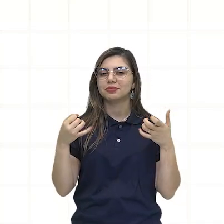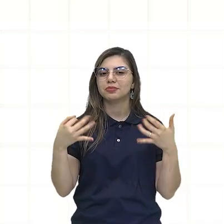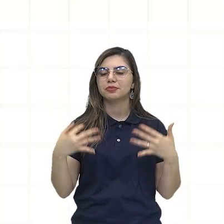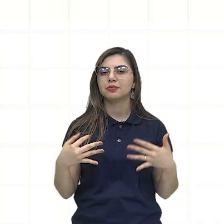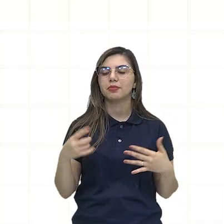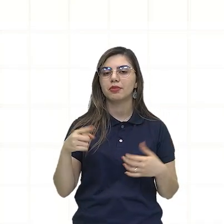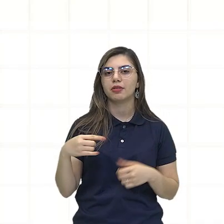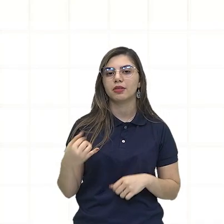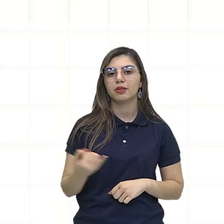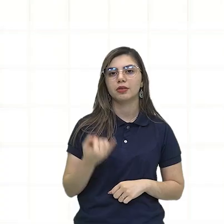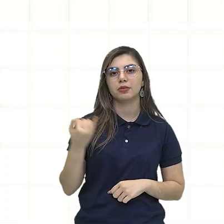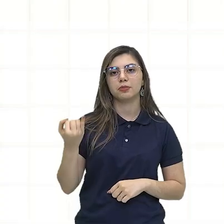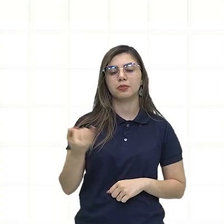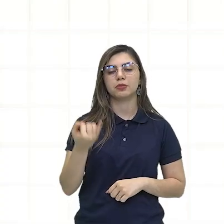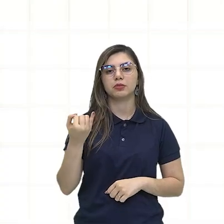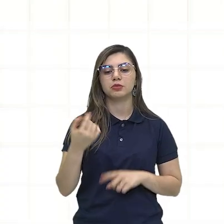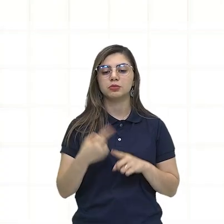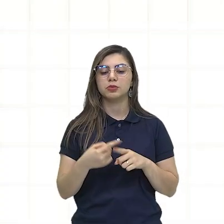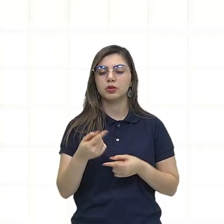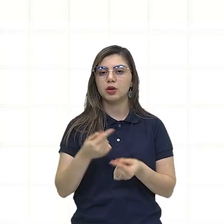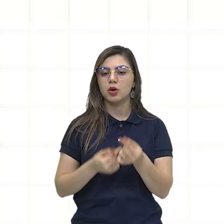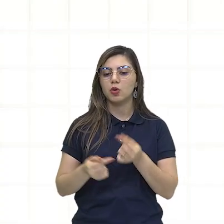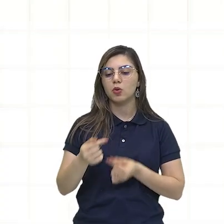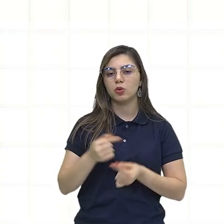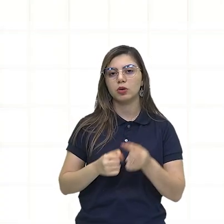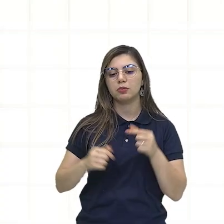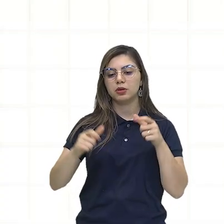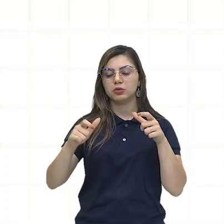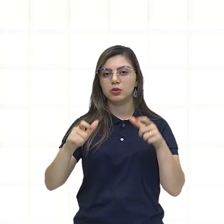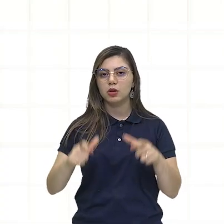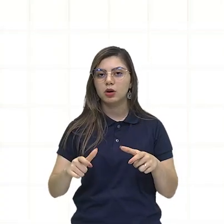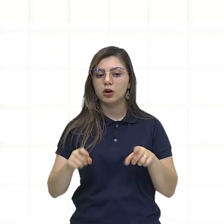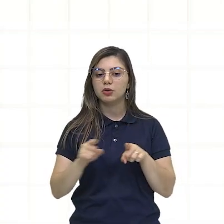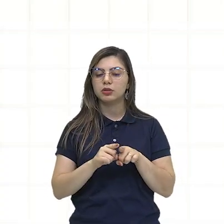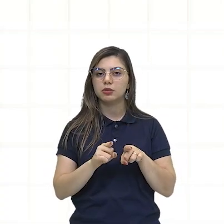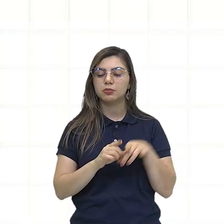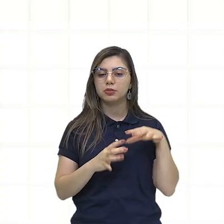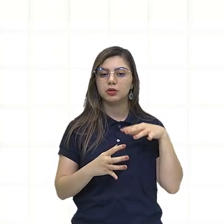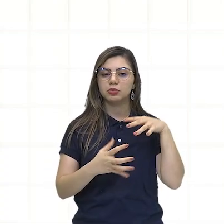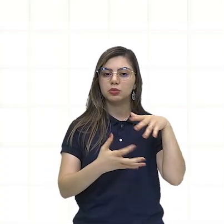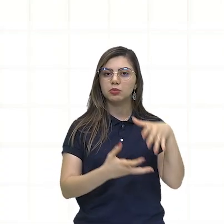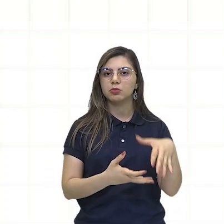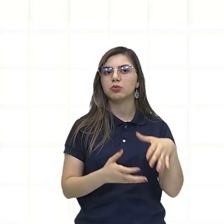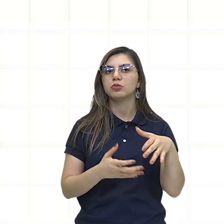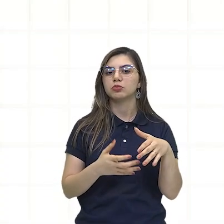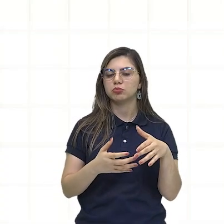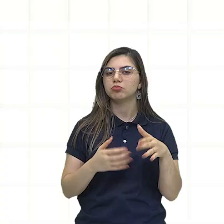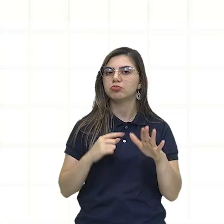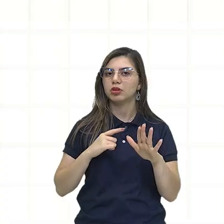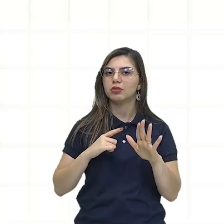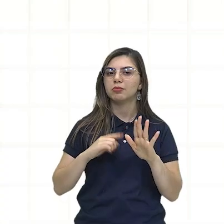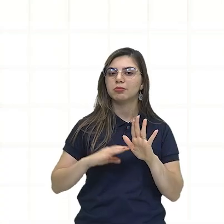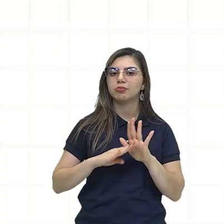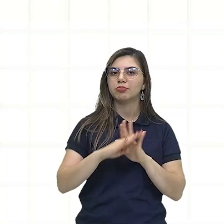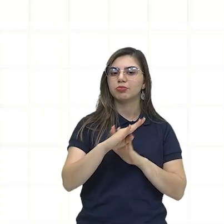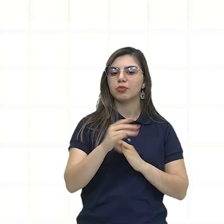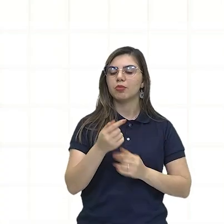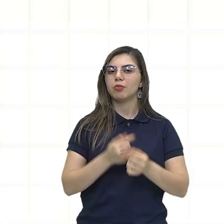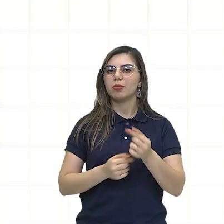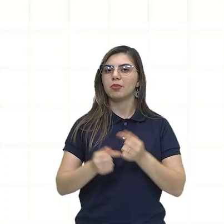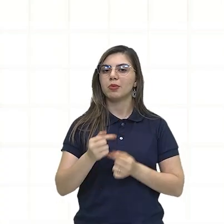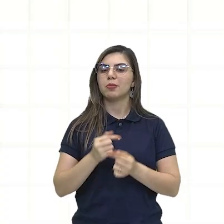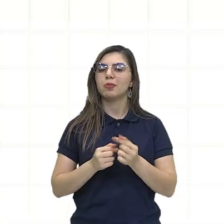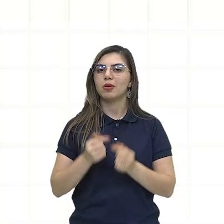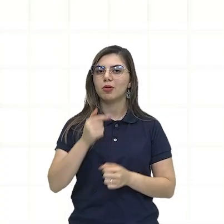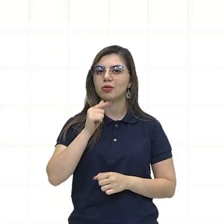estar dentro da economia local e global, porque ela vai ser um produto de exportação e gera renda